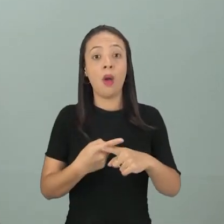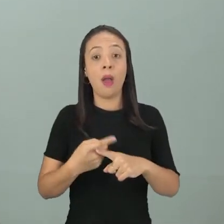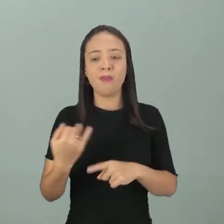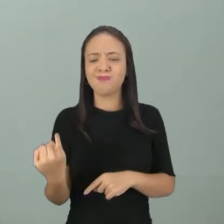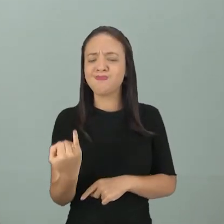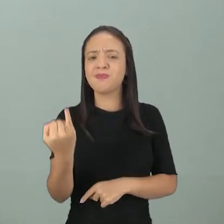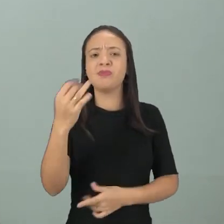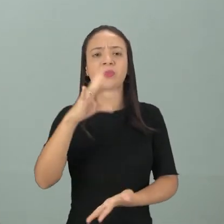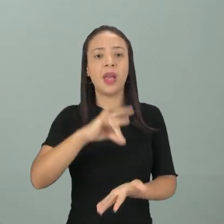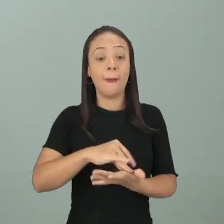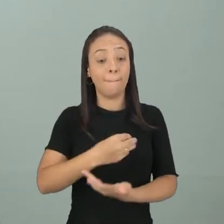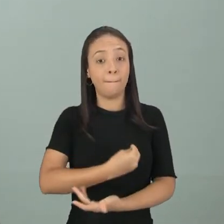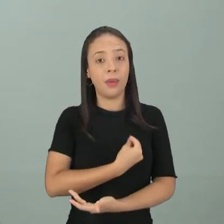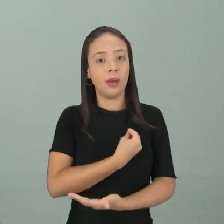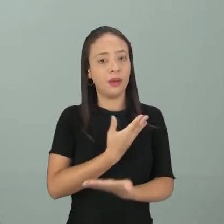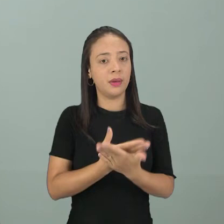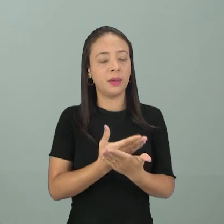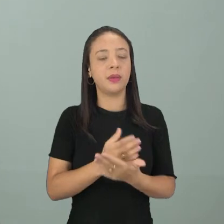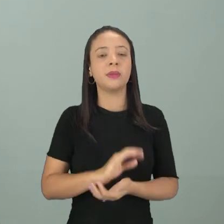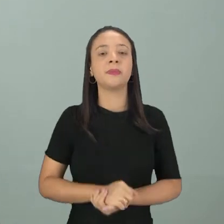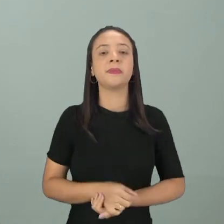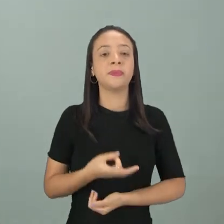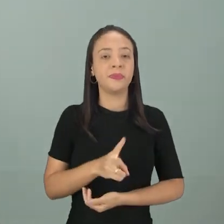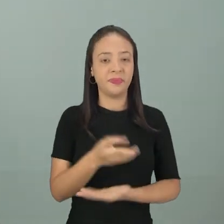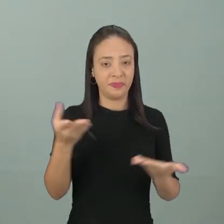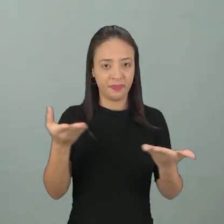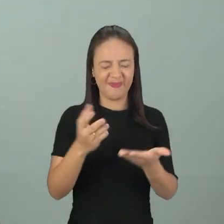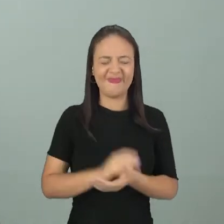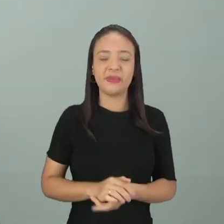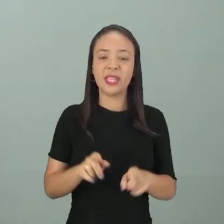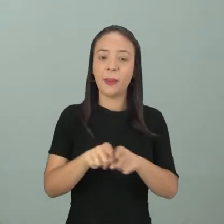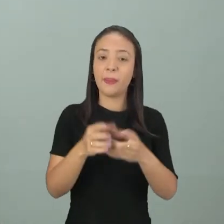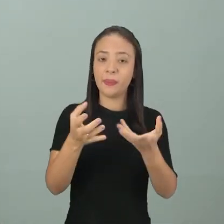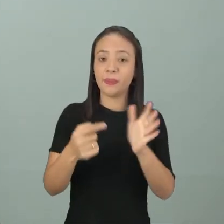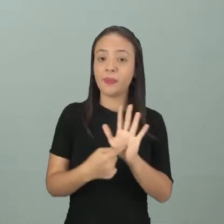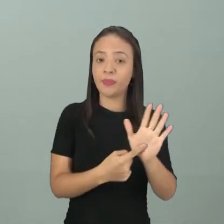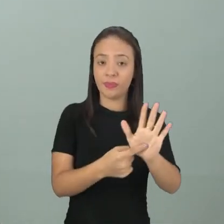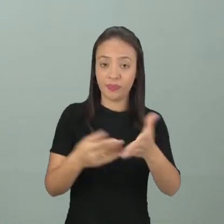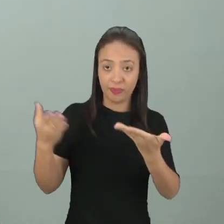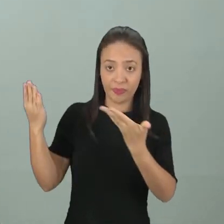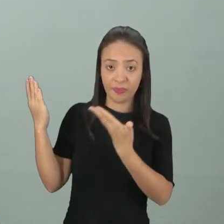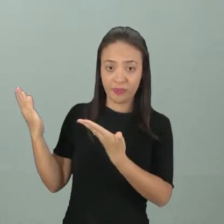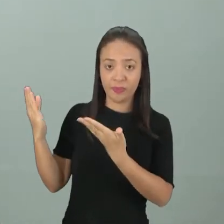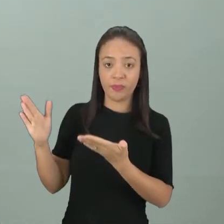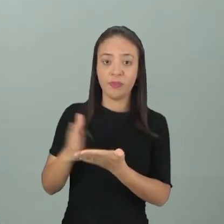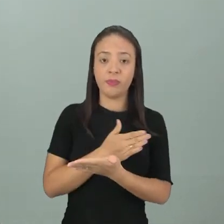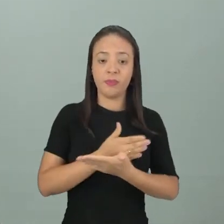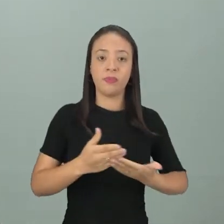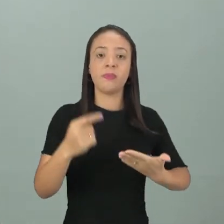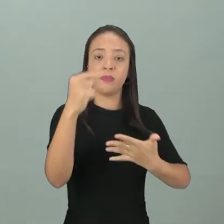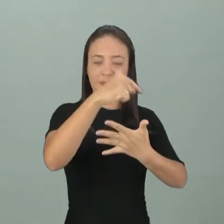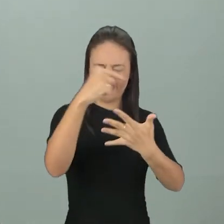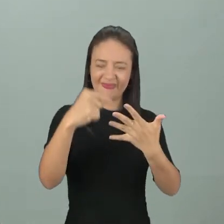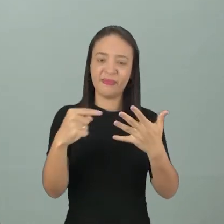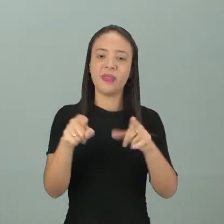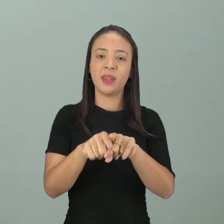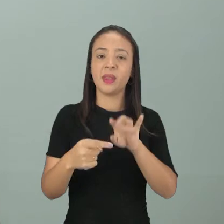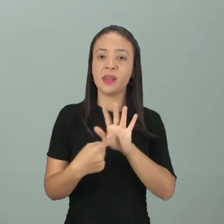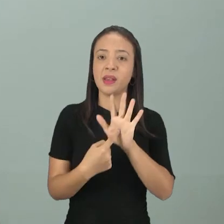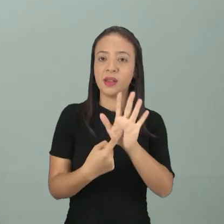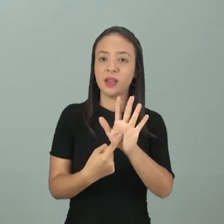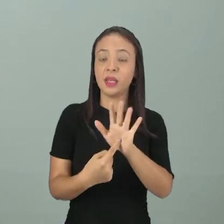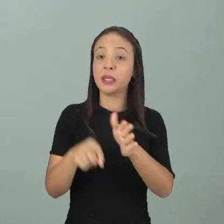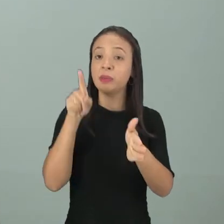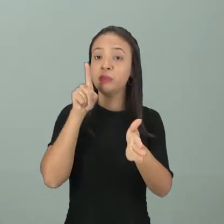é participar da nossa aula. Vamos continuar. Eu quero falar com vocês, mostrar aqui na mesa alguns elementos. Eu vou mostrar para vocês